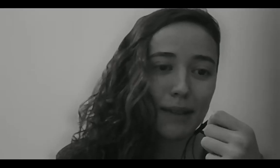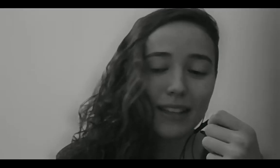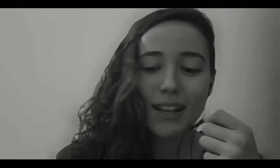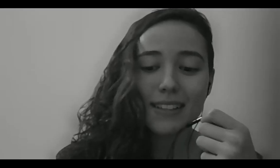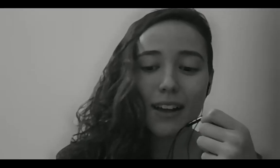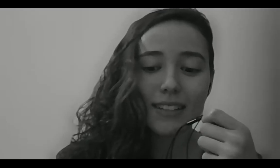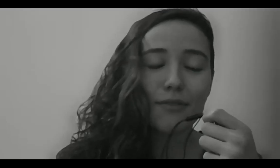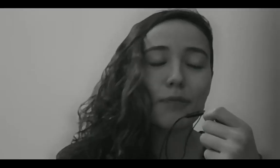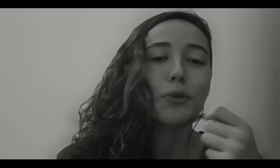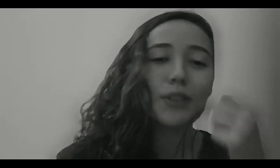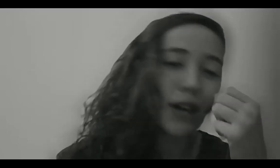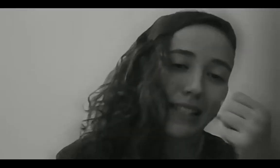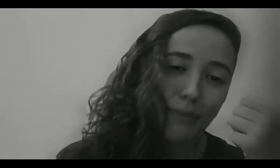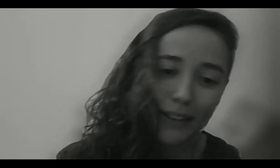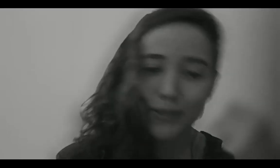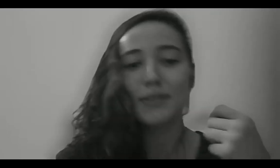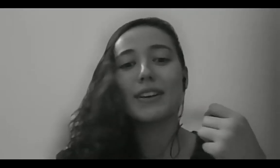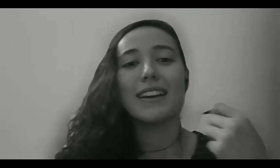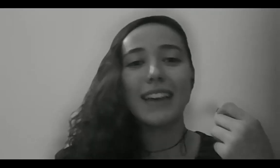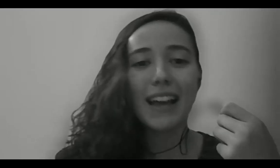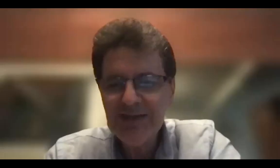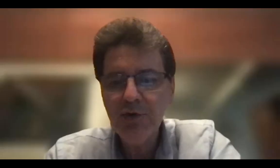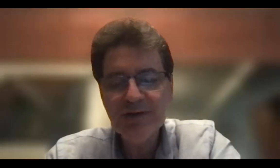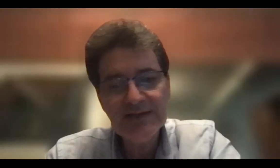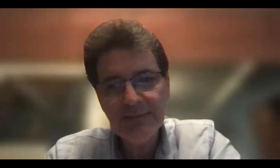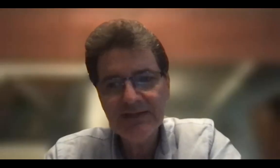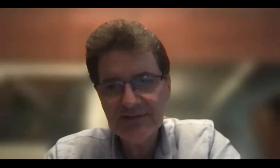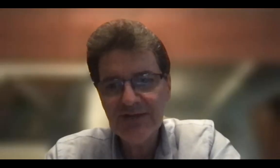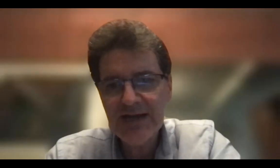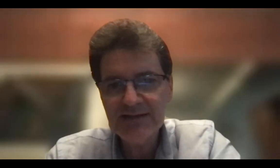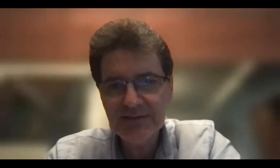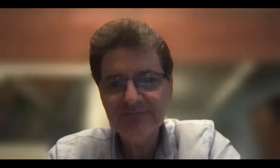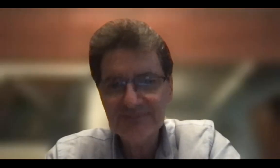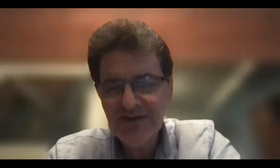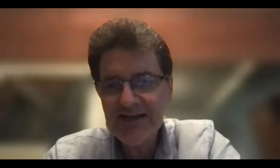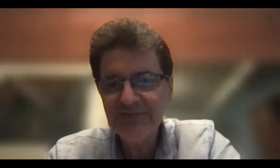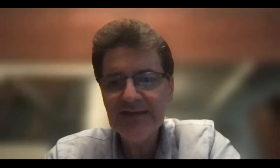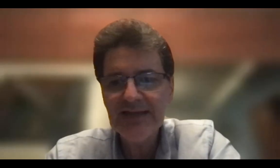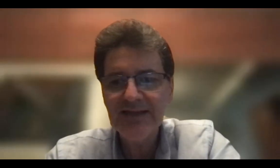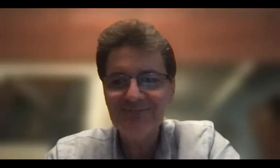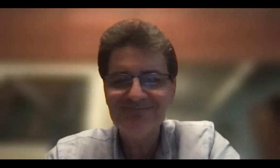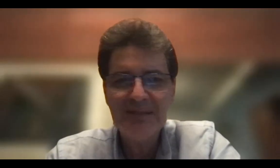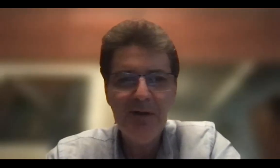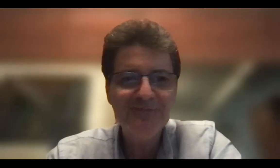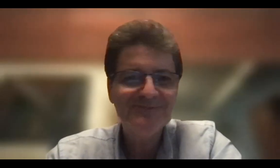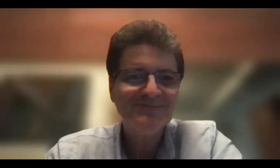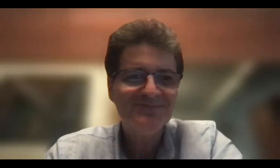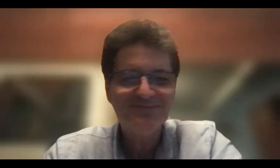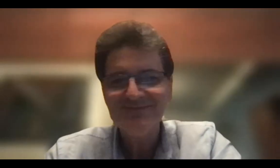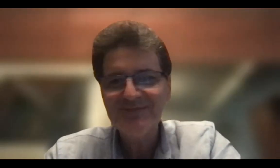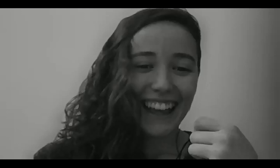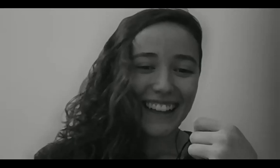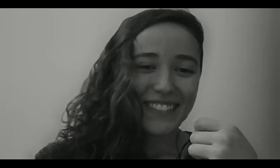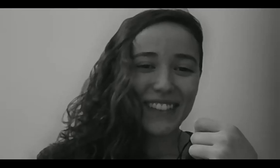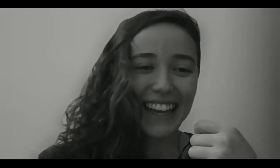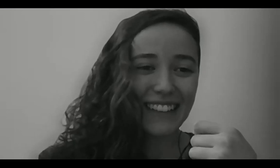também pelas suas aulas aí. Foi muito conhecimento. Bom, que a muita gente coisa, né? tem Mas que trabalhar. devagarzinho vai entendendo. Tá bom?